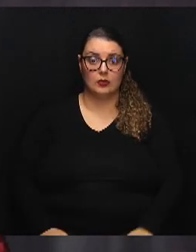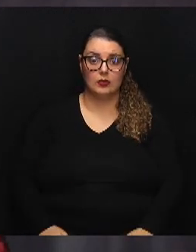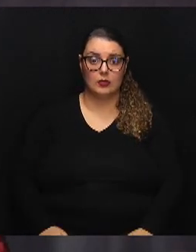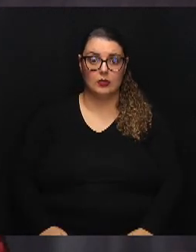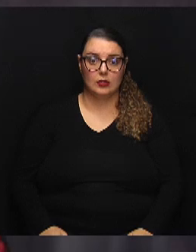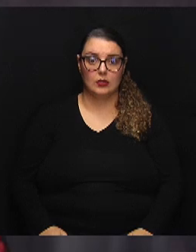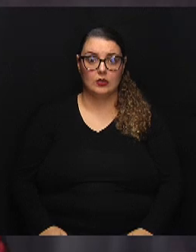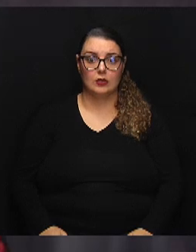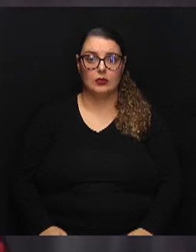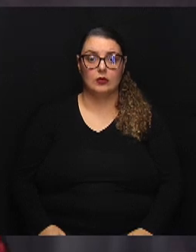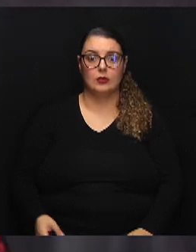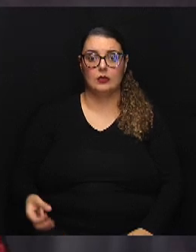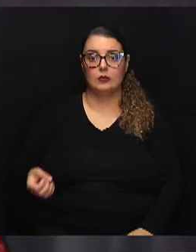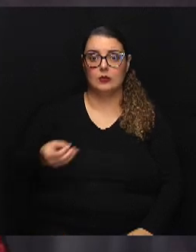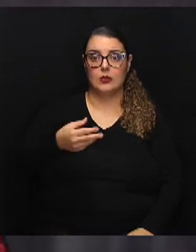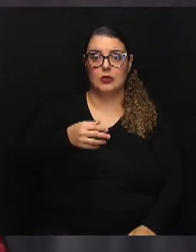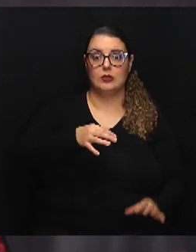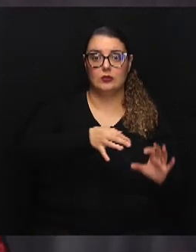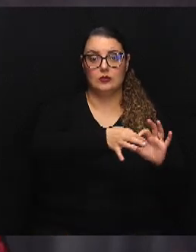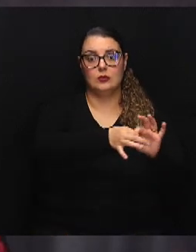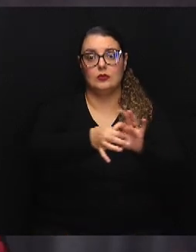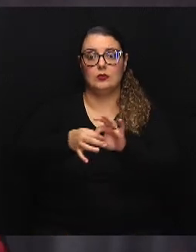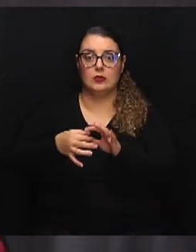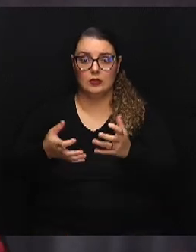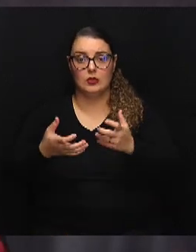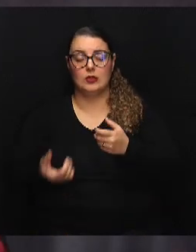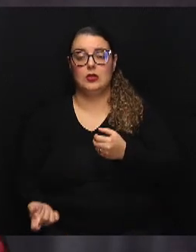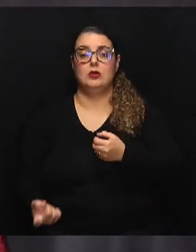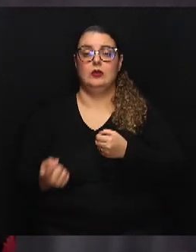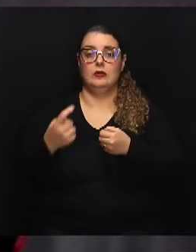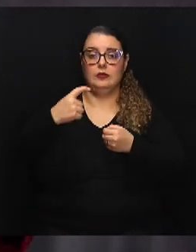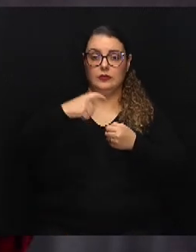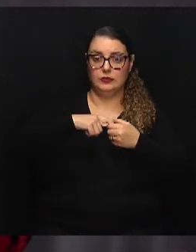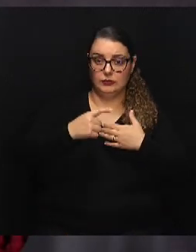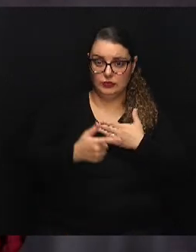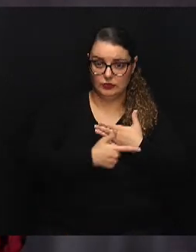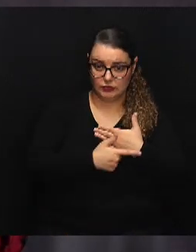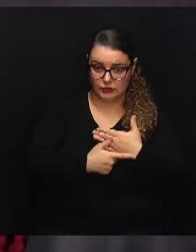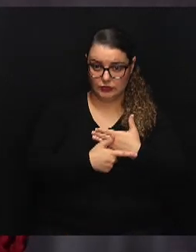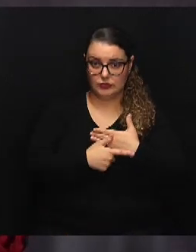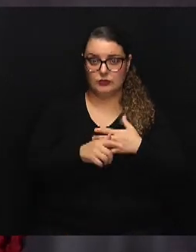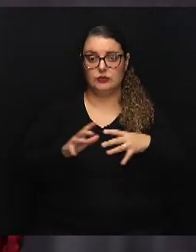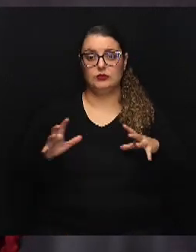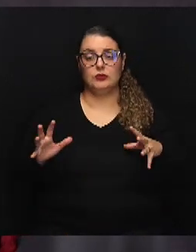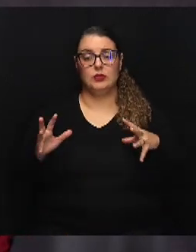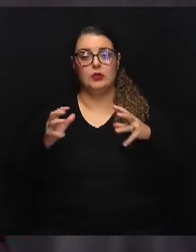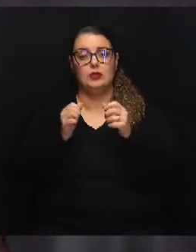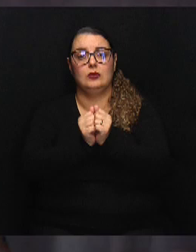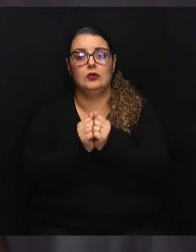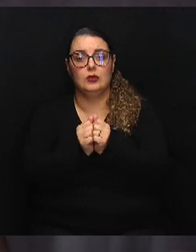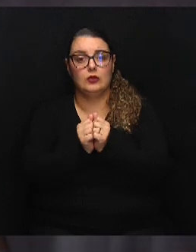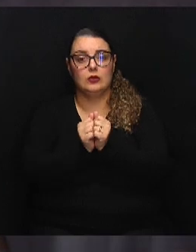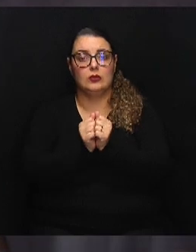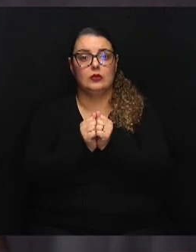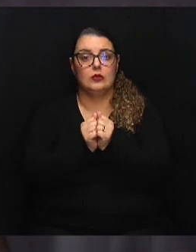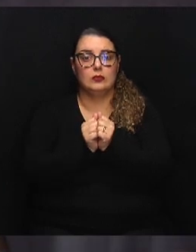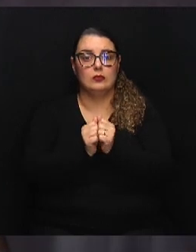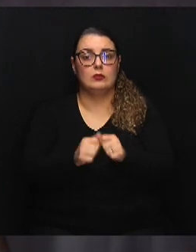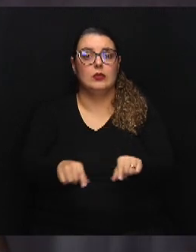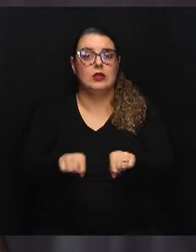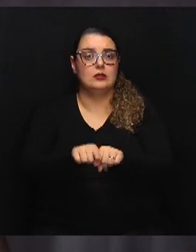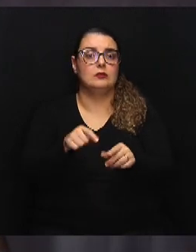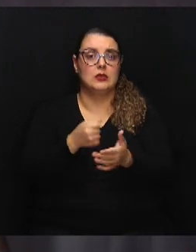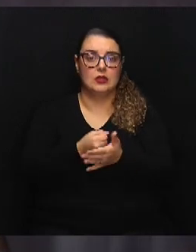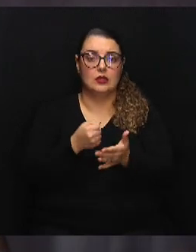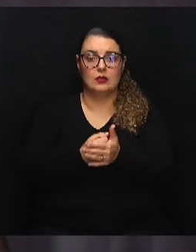nesse novo ciclo, e parece que eu estou querendo voltar um pouco a esse papel do conjunto, do coletivo, mas a cobrança externa é